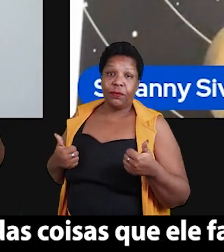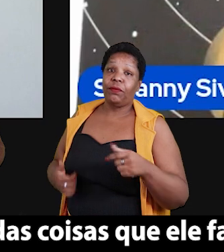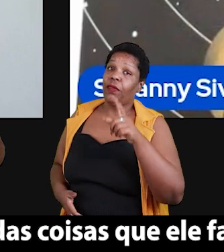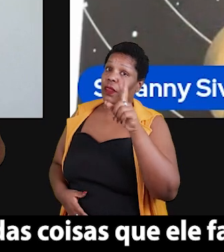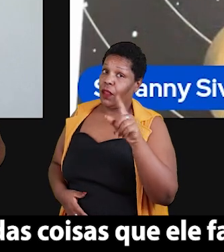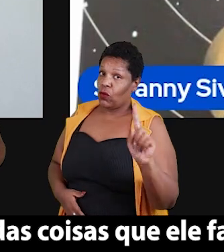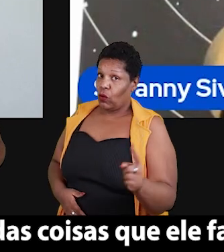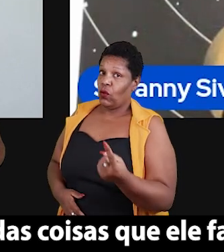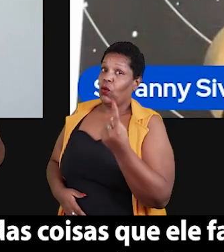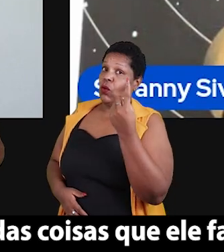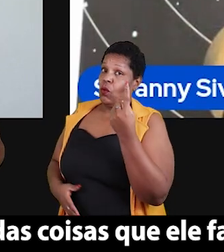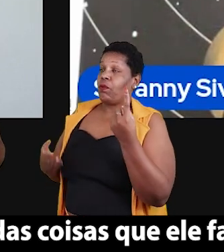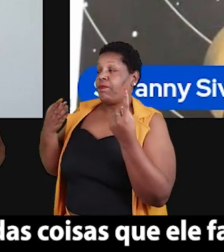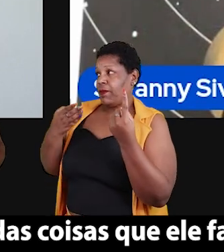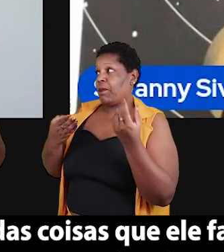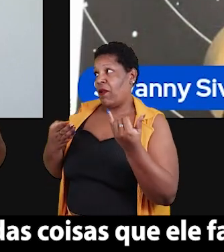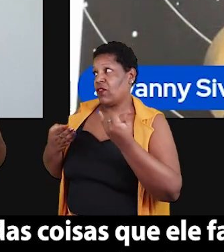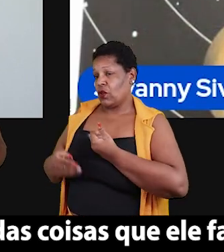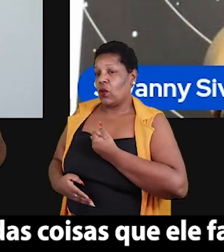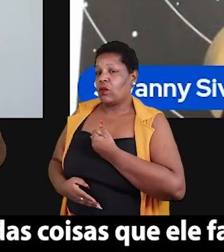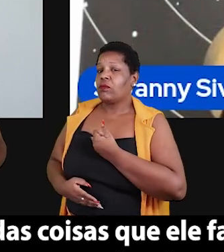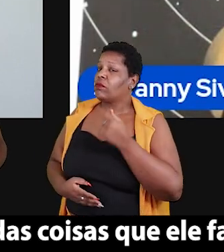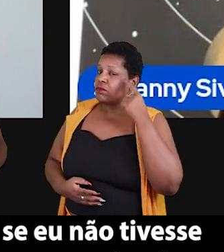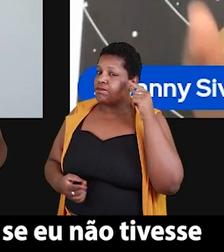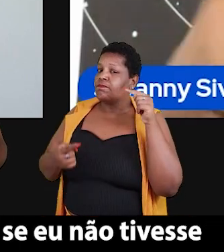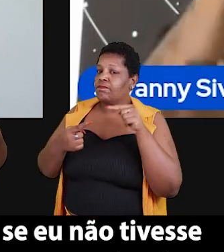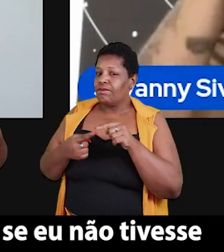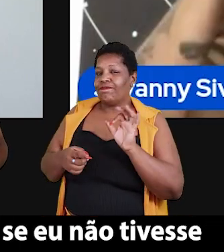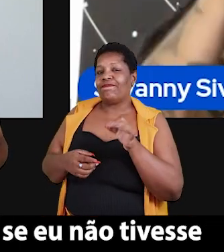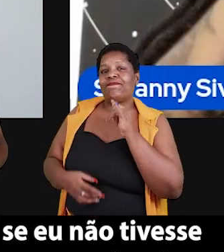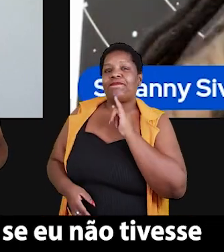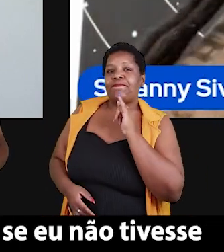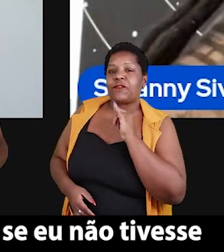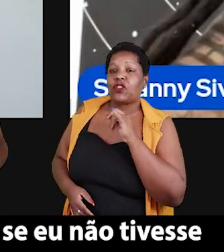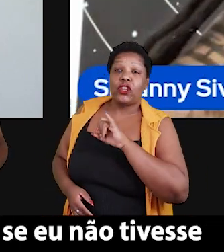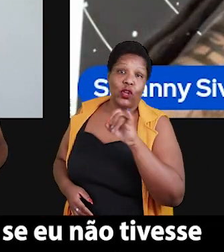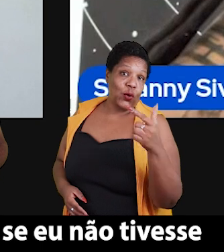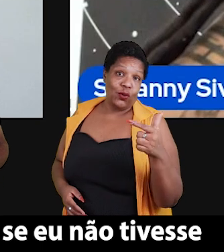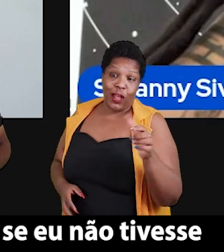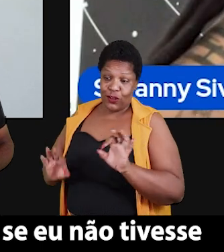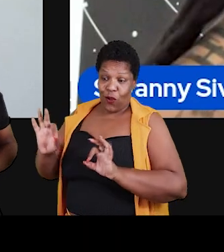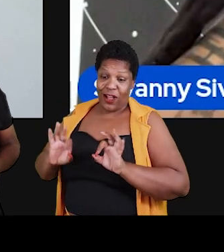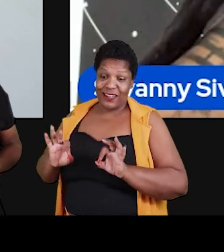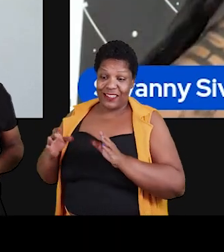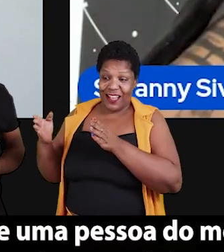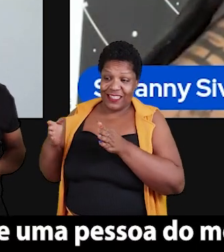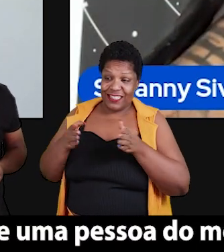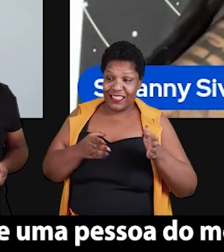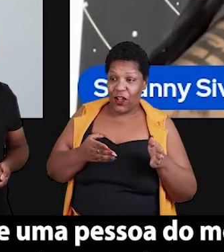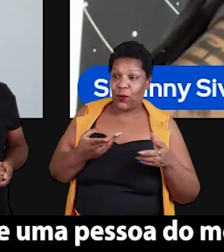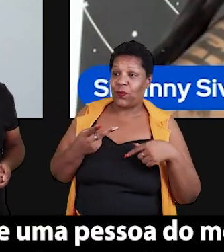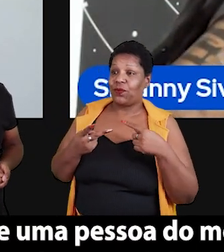essa foi uma das coisas que ele falou, né? Mas é um ponto muito chave, porque se eu não tivesse hoje essa organização